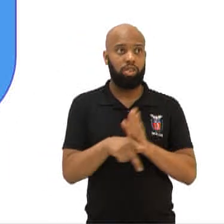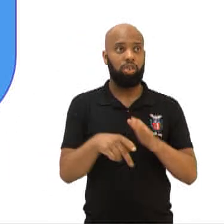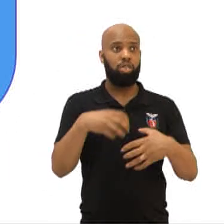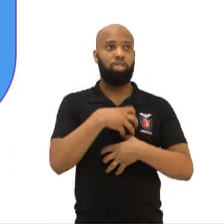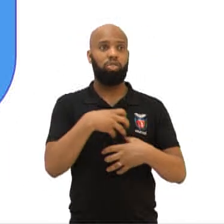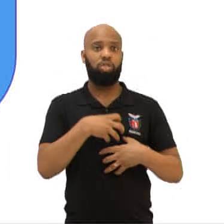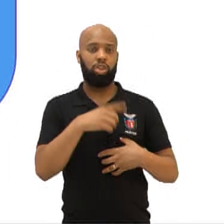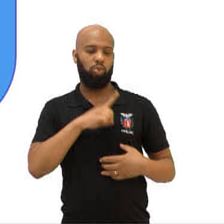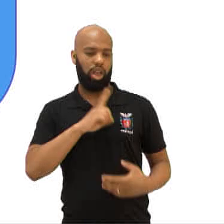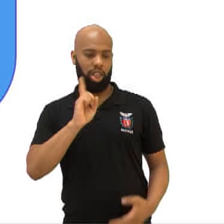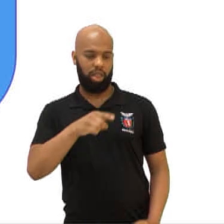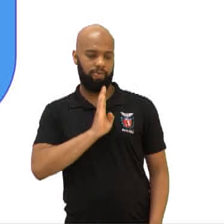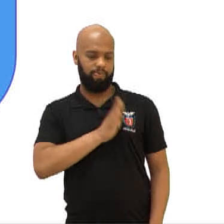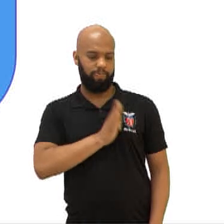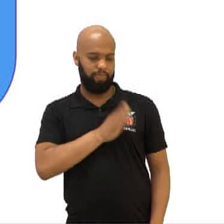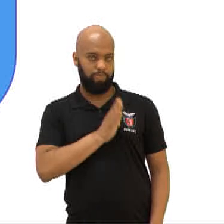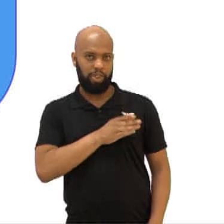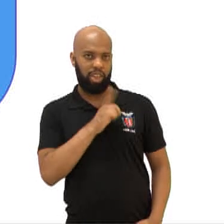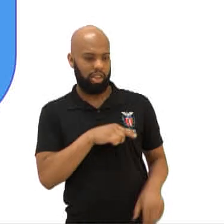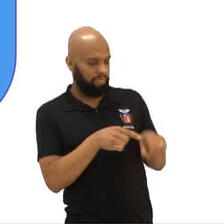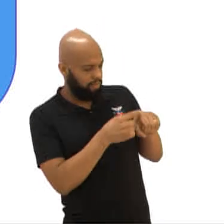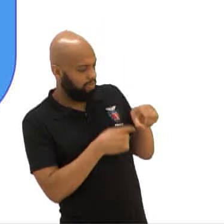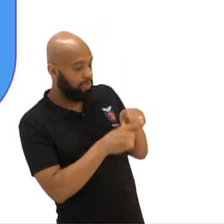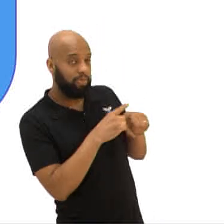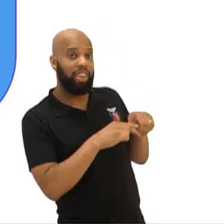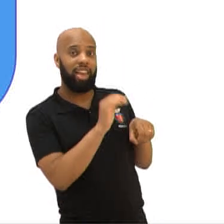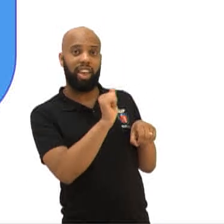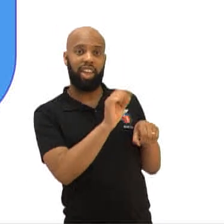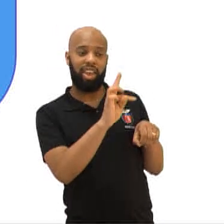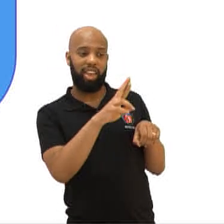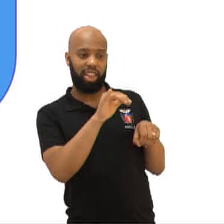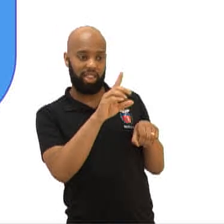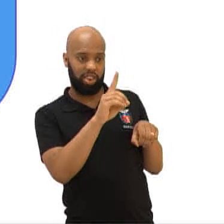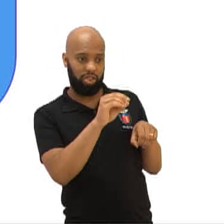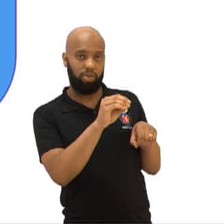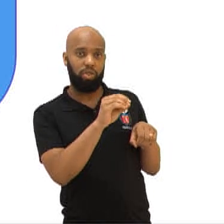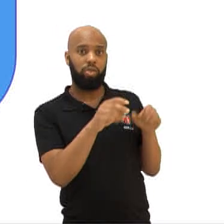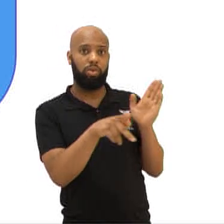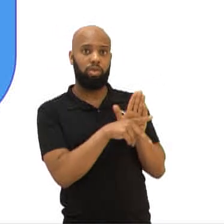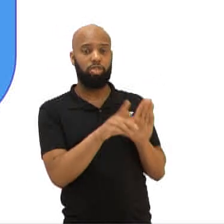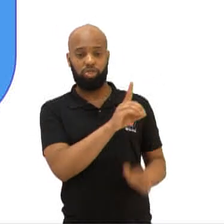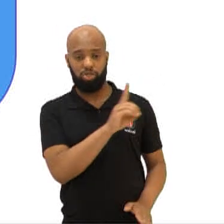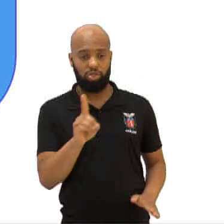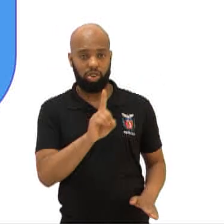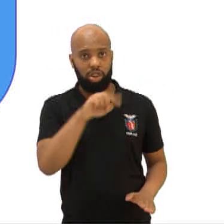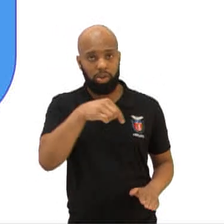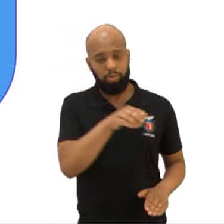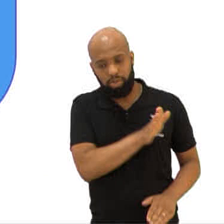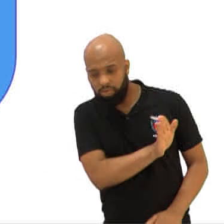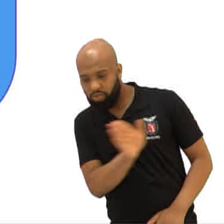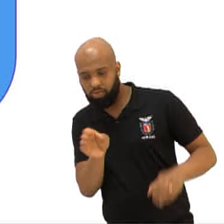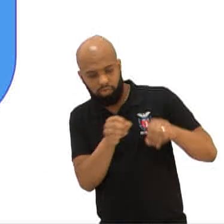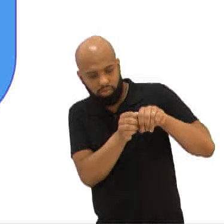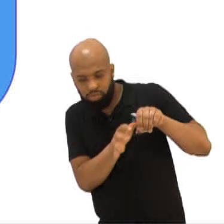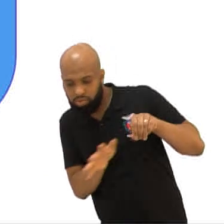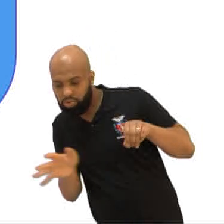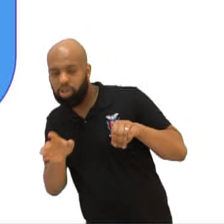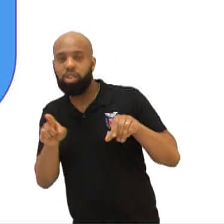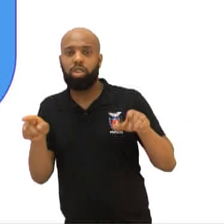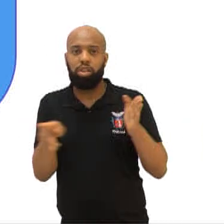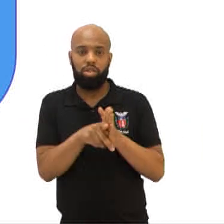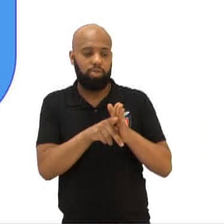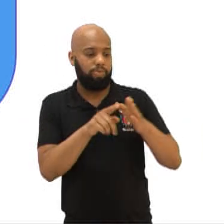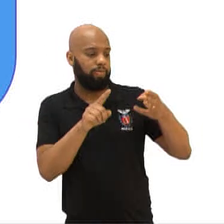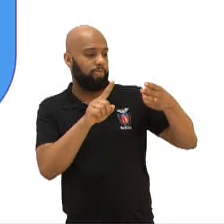direito. Tá? Esse sangue que vai chegar no átrio direito, ele vai ser encaminhado para o ventrículo direito. Ali, ele vai